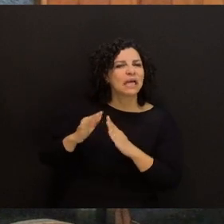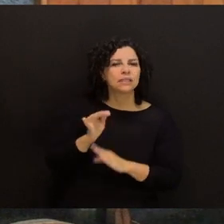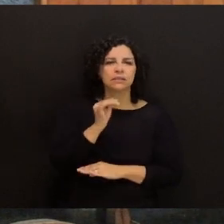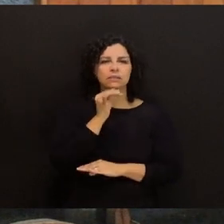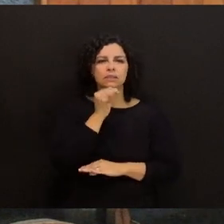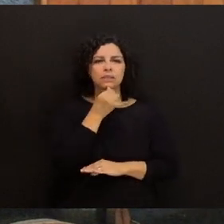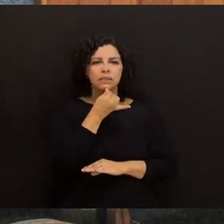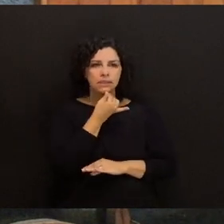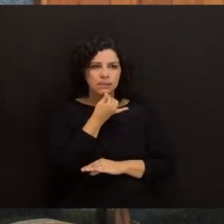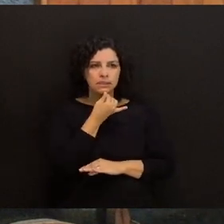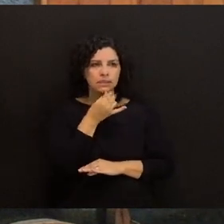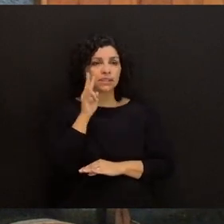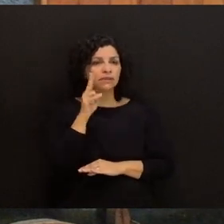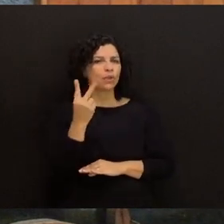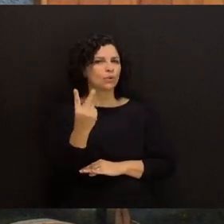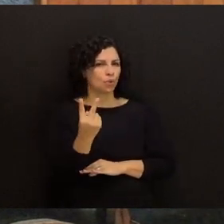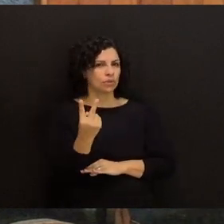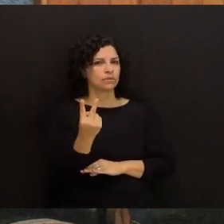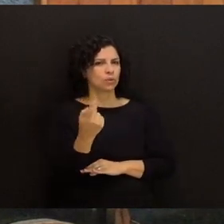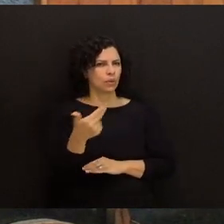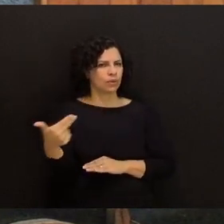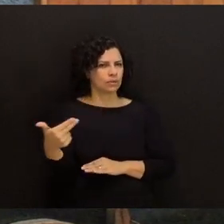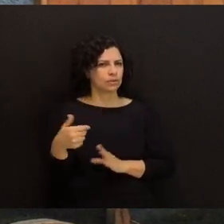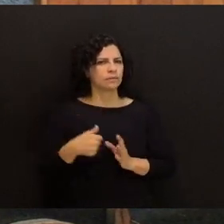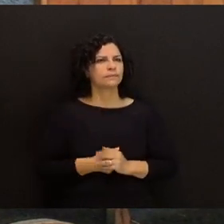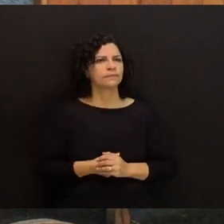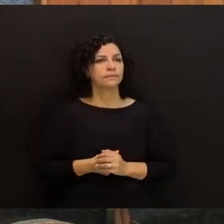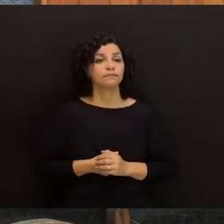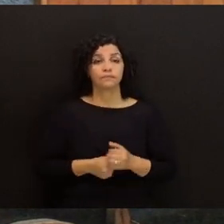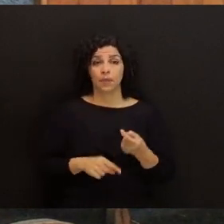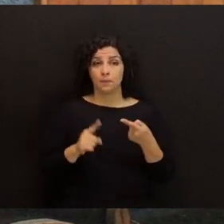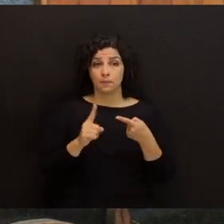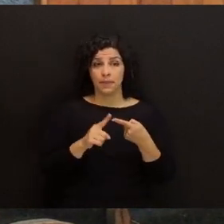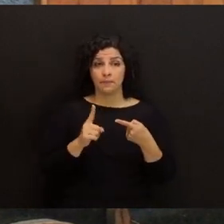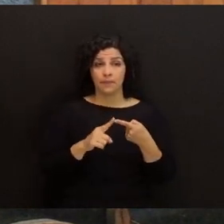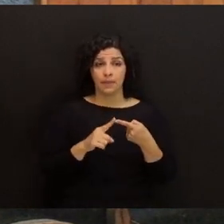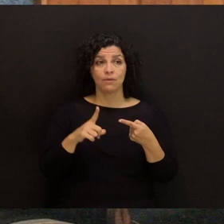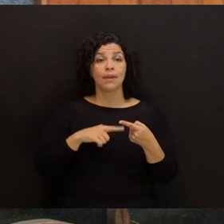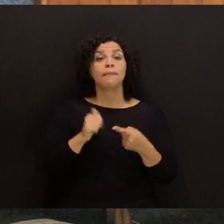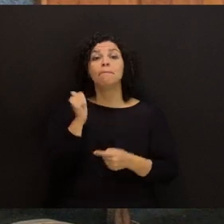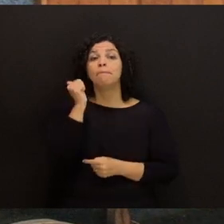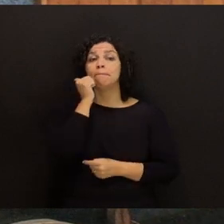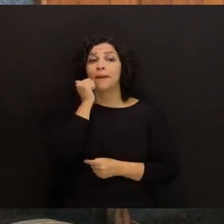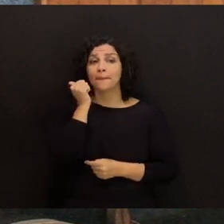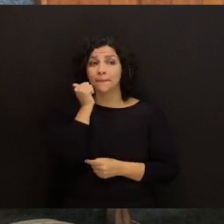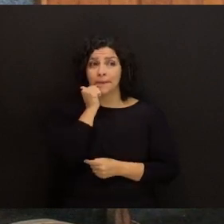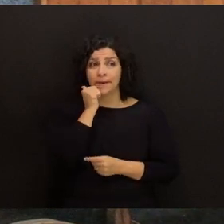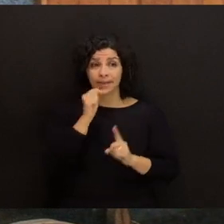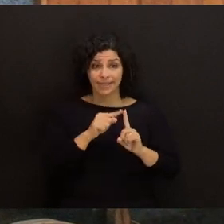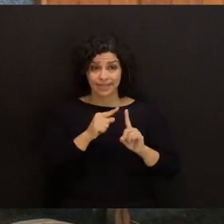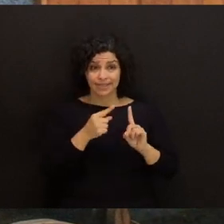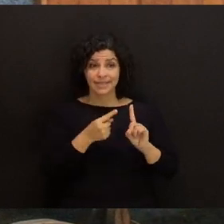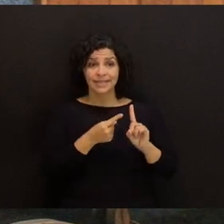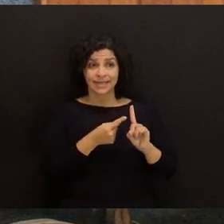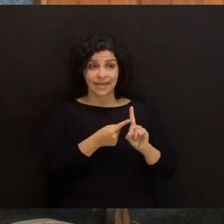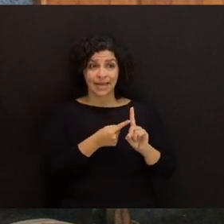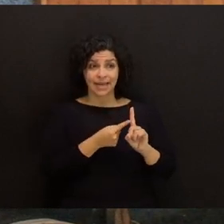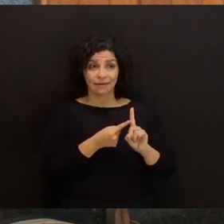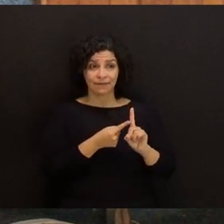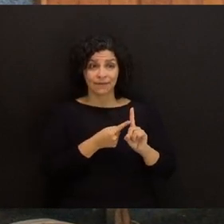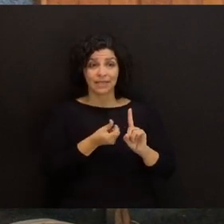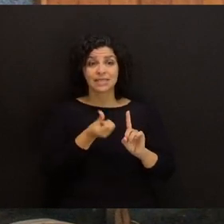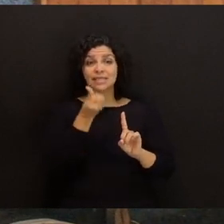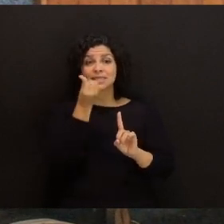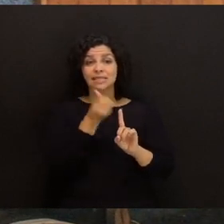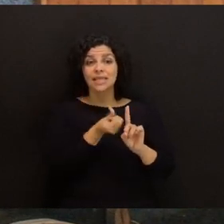em ver duas situações uma delas era uma mãe que tá grávida no seu sexto mês